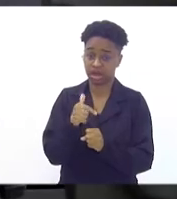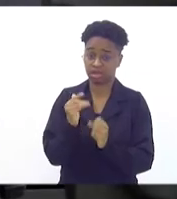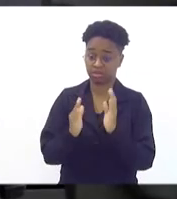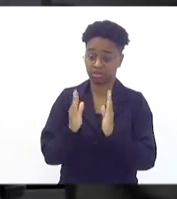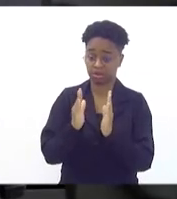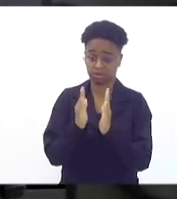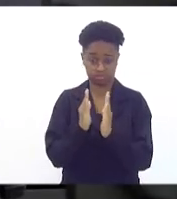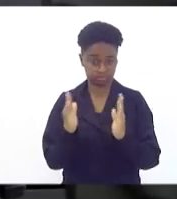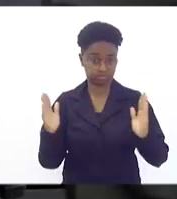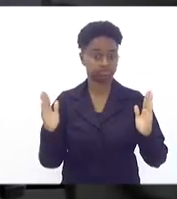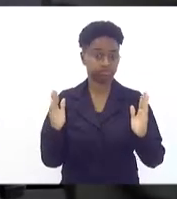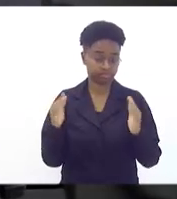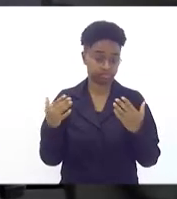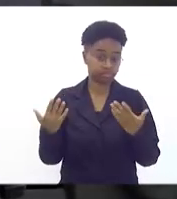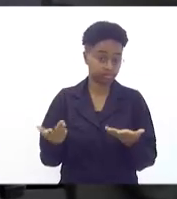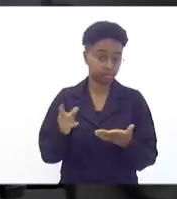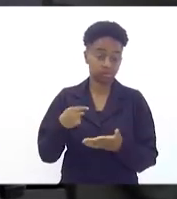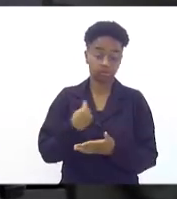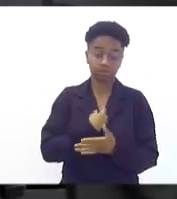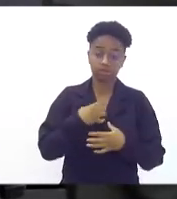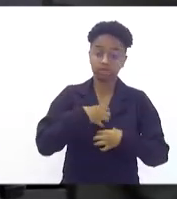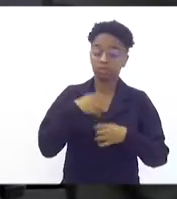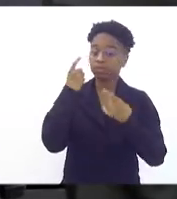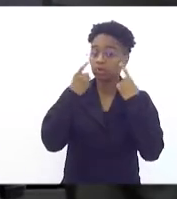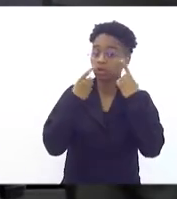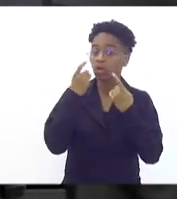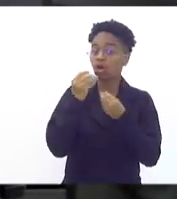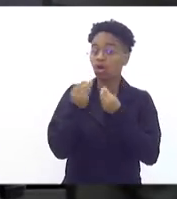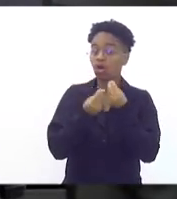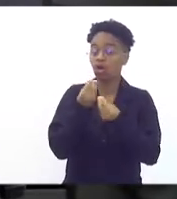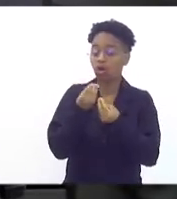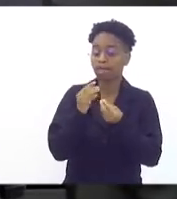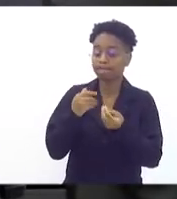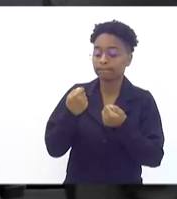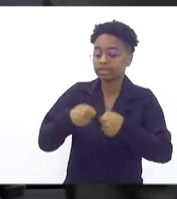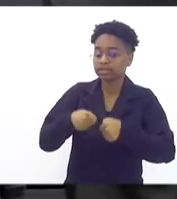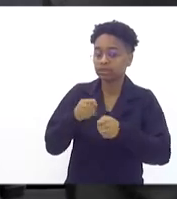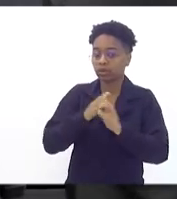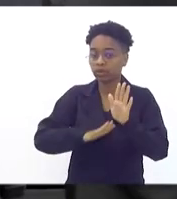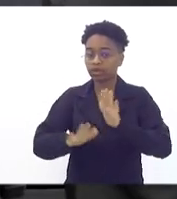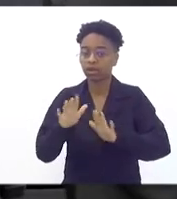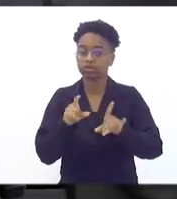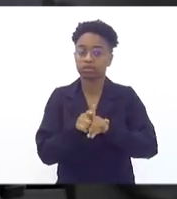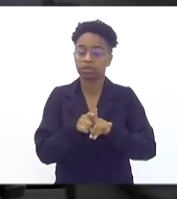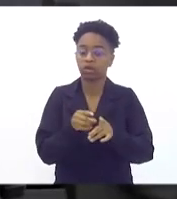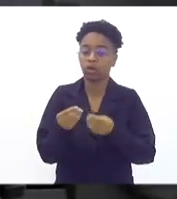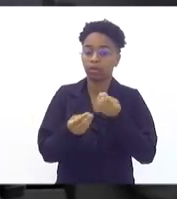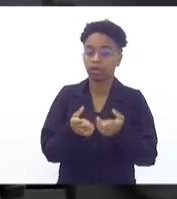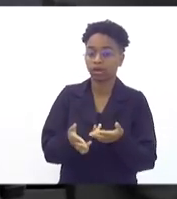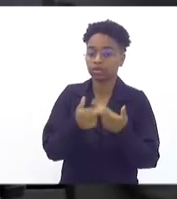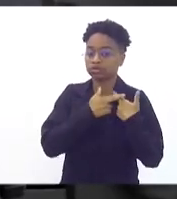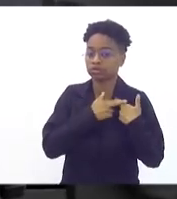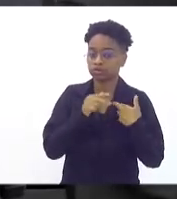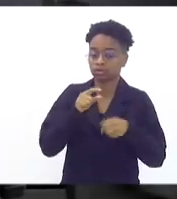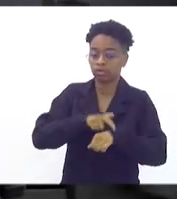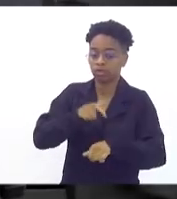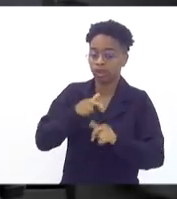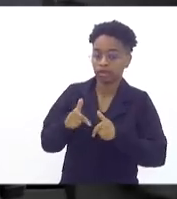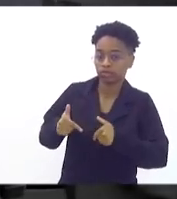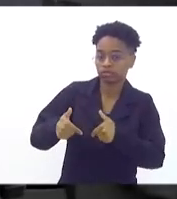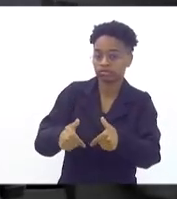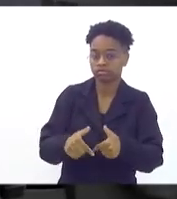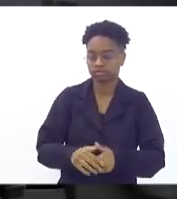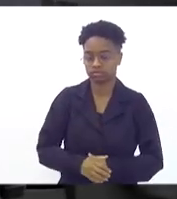o nosso a nossa preocupação é cuidado que temos que ter a responsabilidade que temos que ter com enfrentamento né